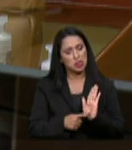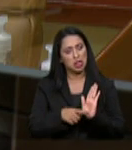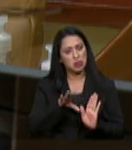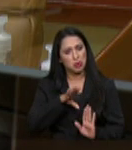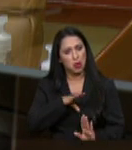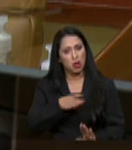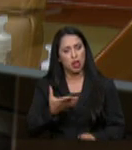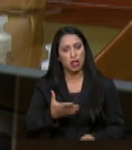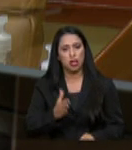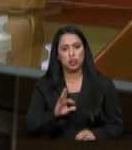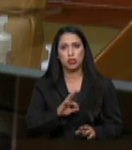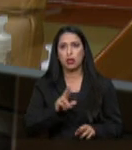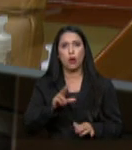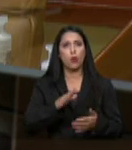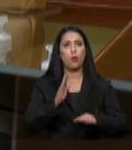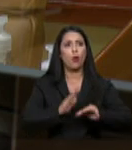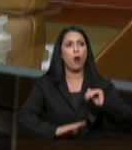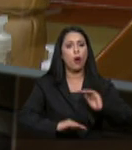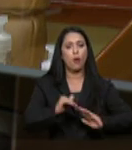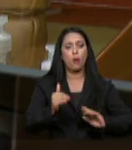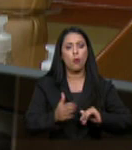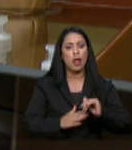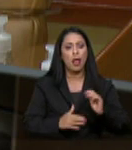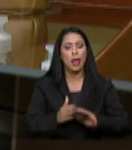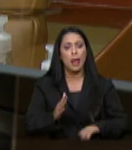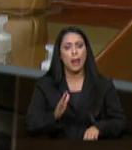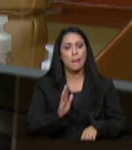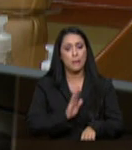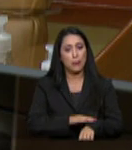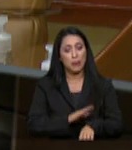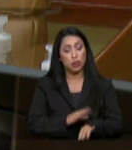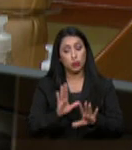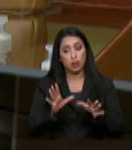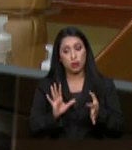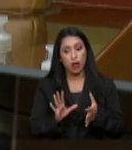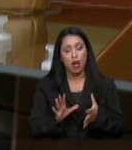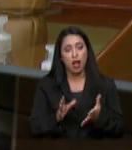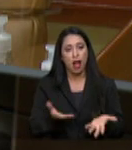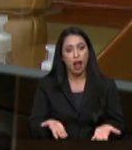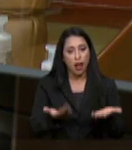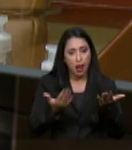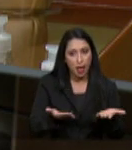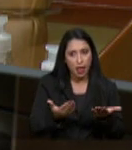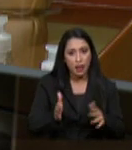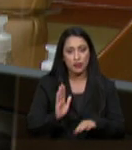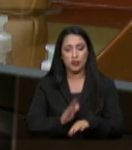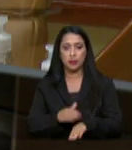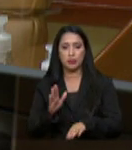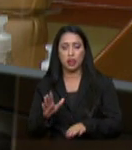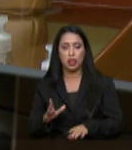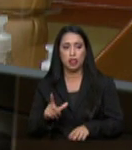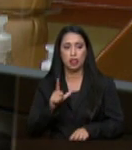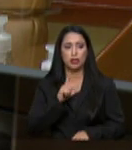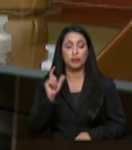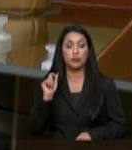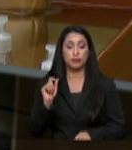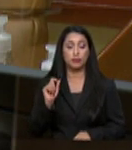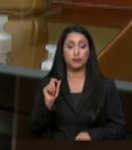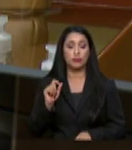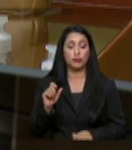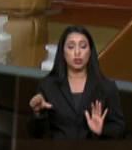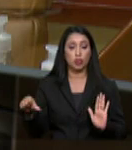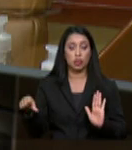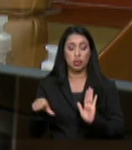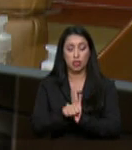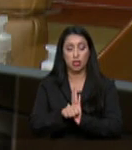em qualquer momento deixando de afrouxar como tem que afrouxar e aqui está a questão da absolvição por um